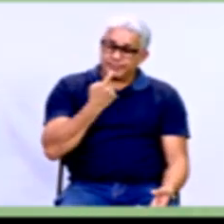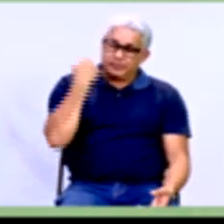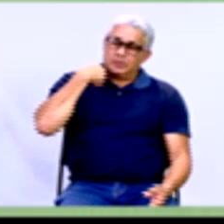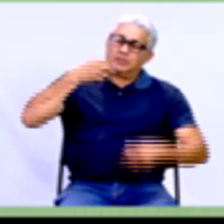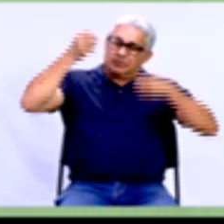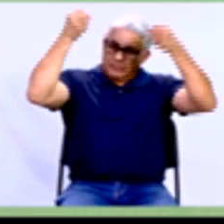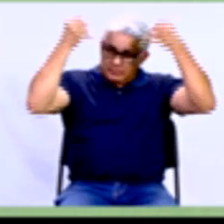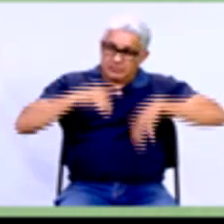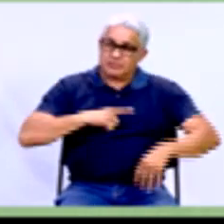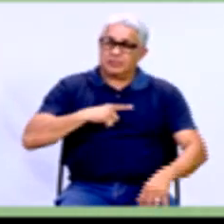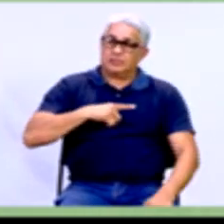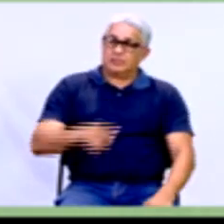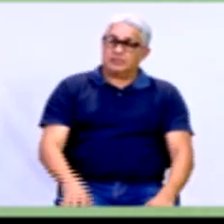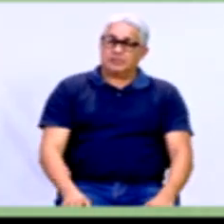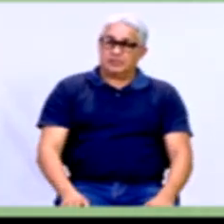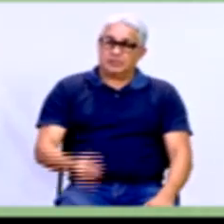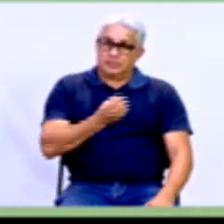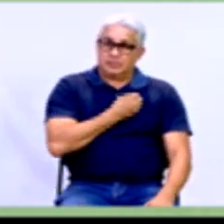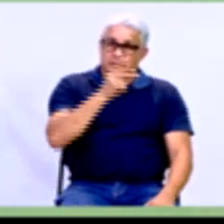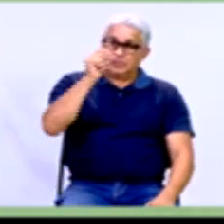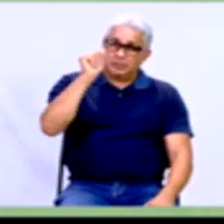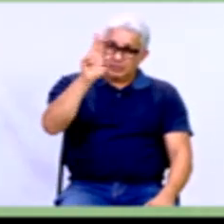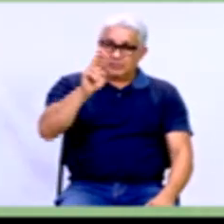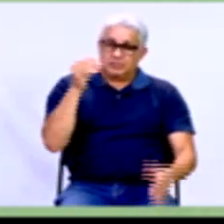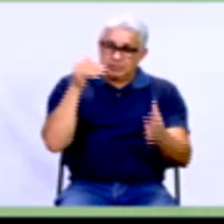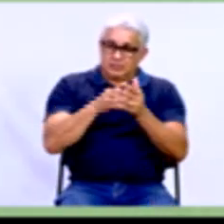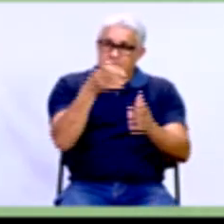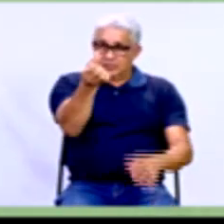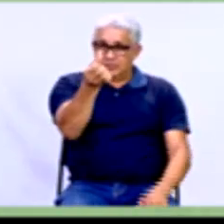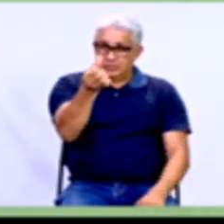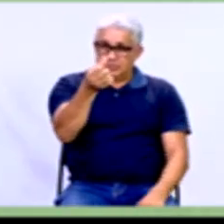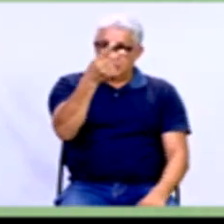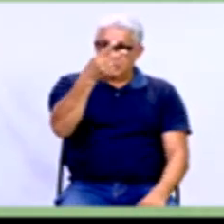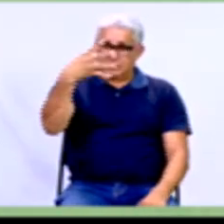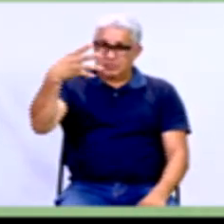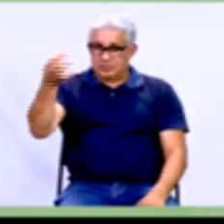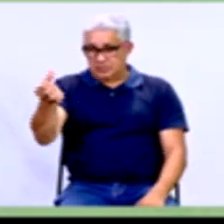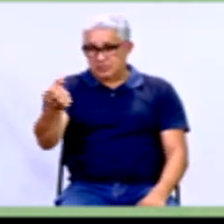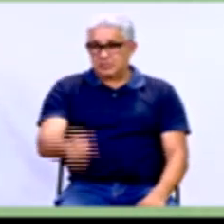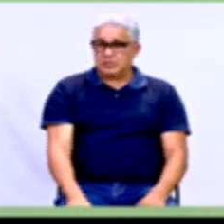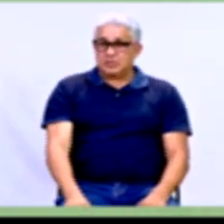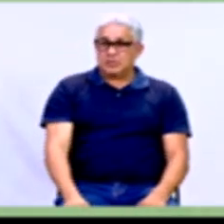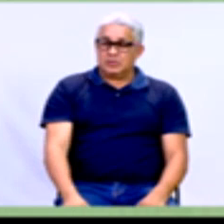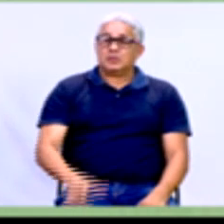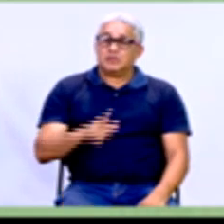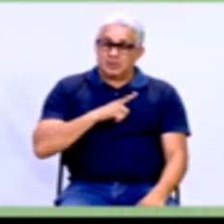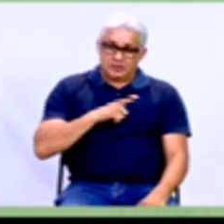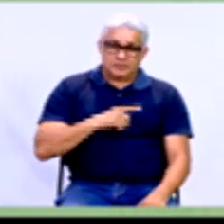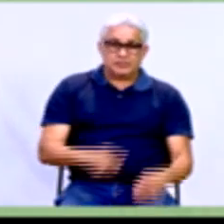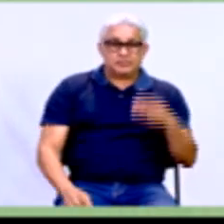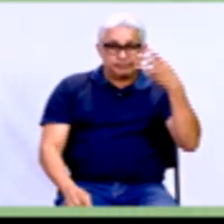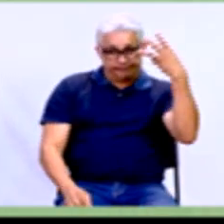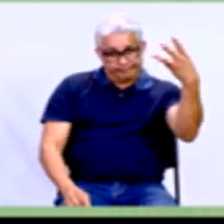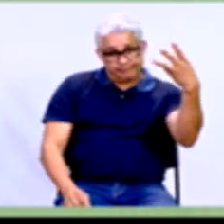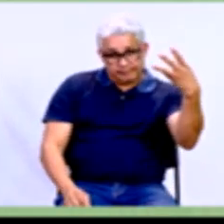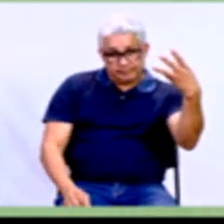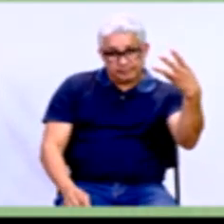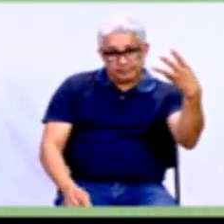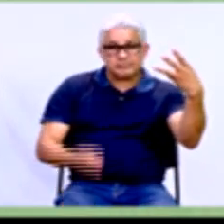tem aí de número par até 6 é 2, 4 e 6. Então, a gente tem 3